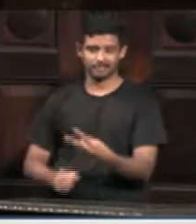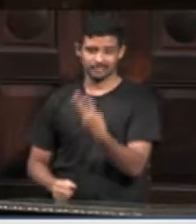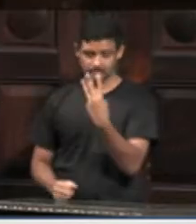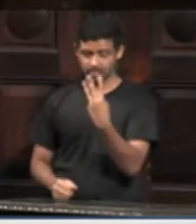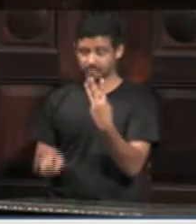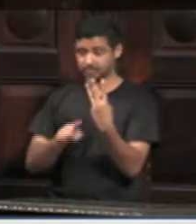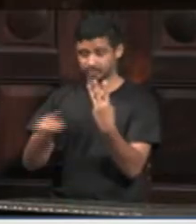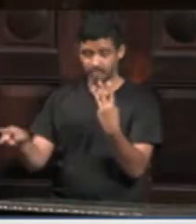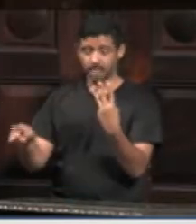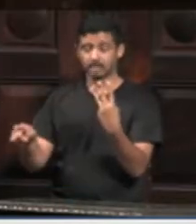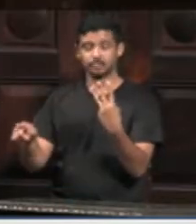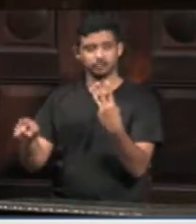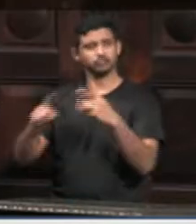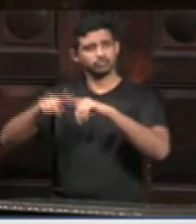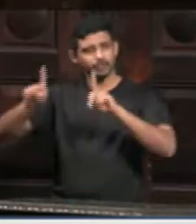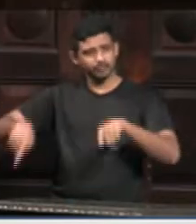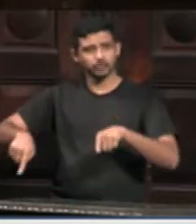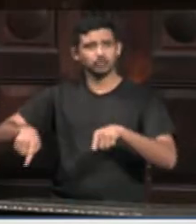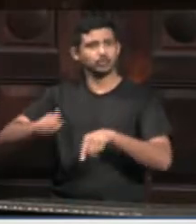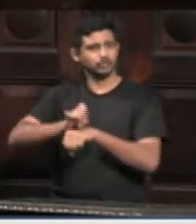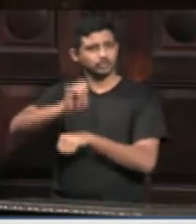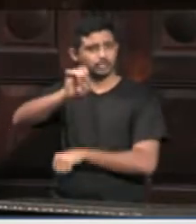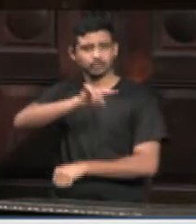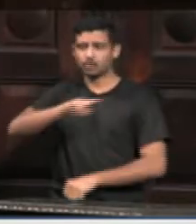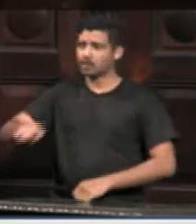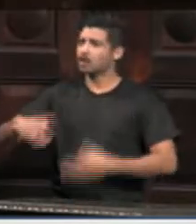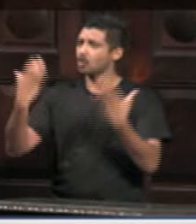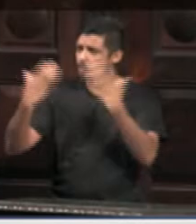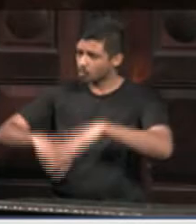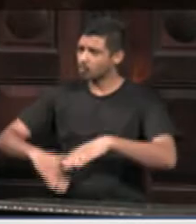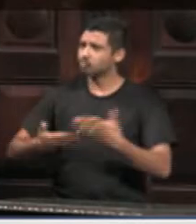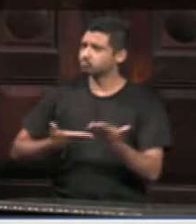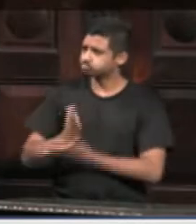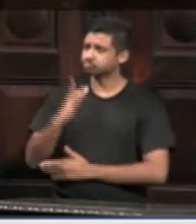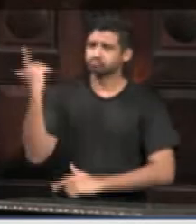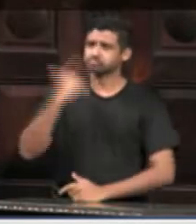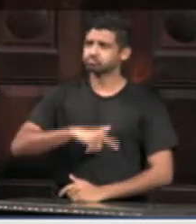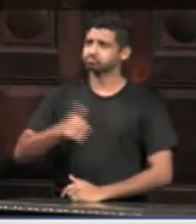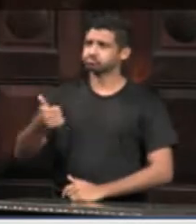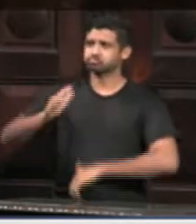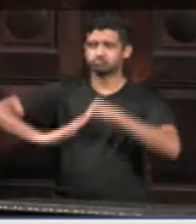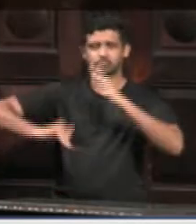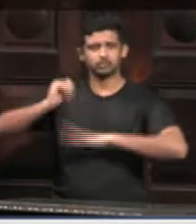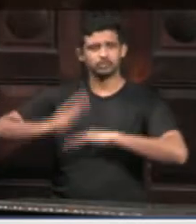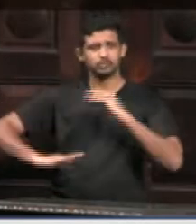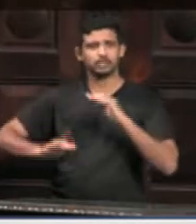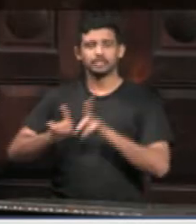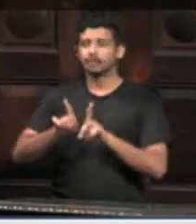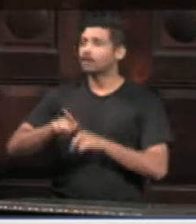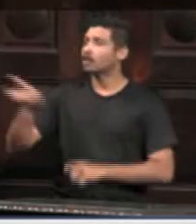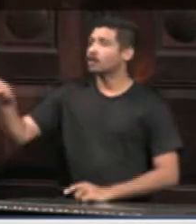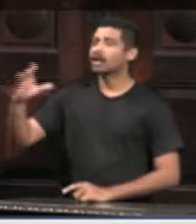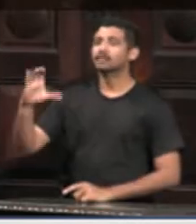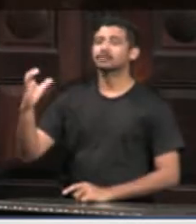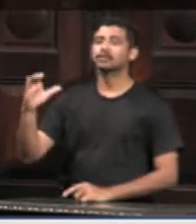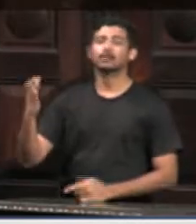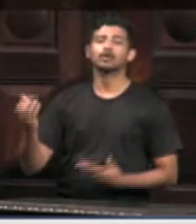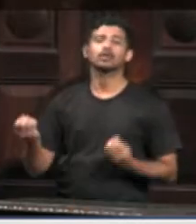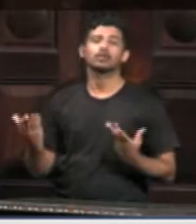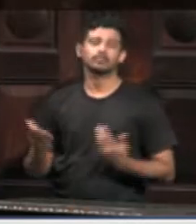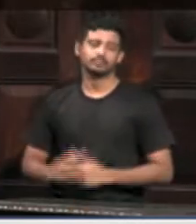estaduais, concursados, estatutários. E o IASERJ Niterói?